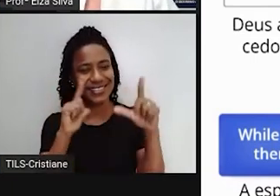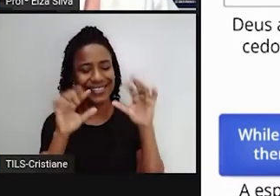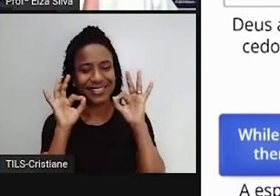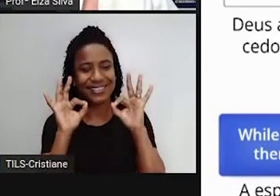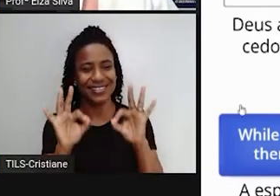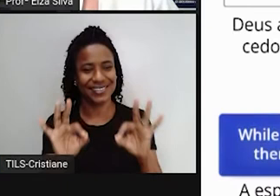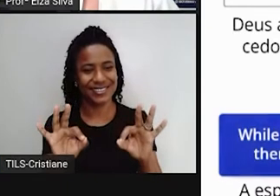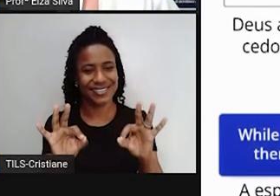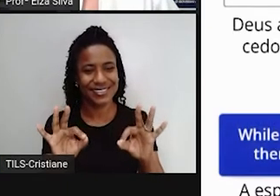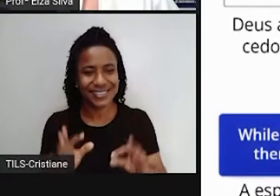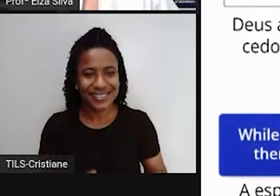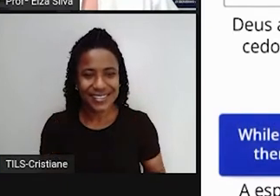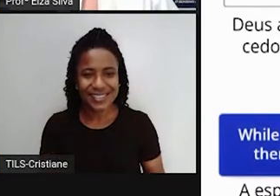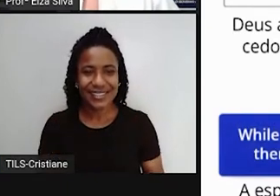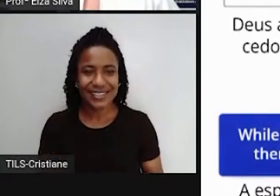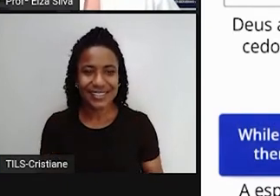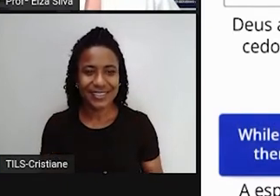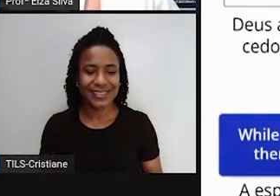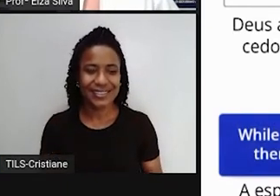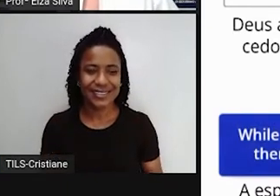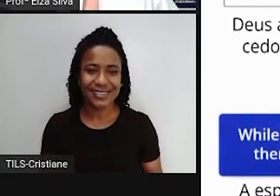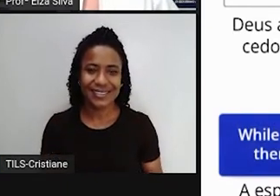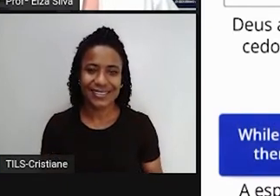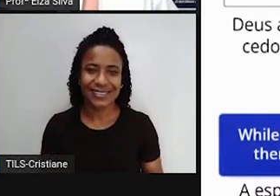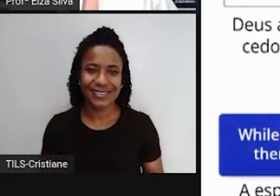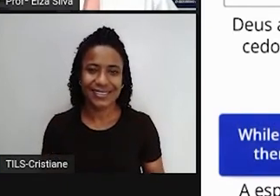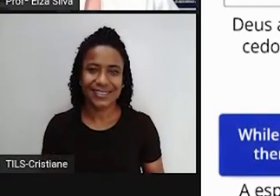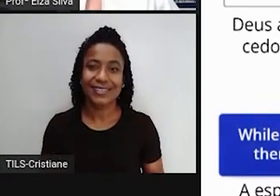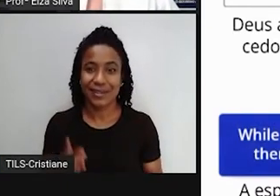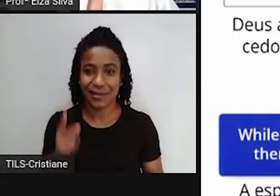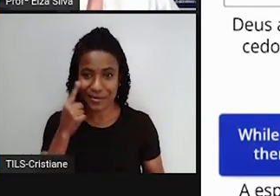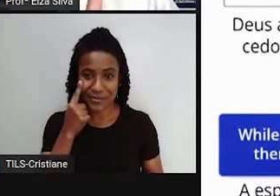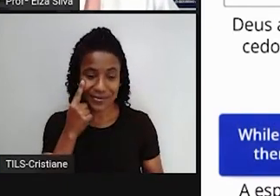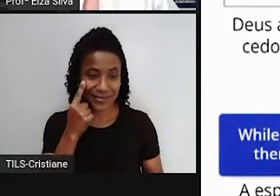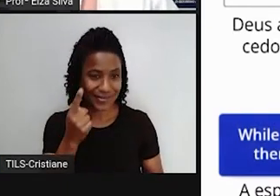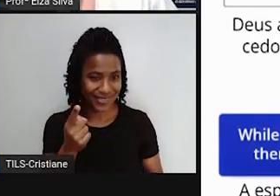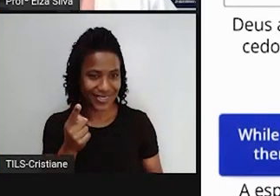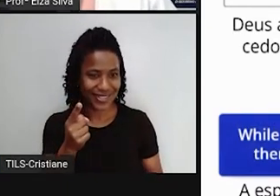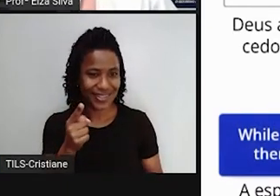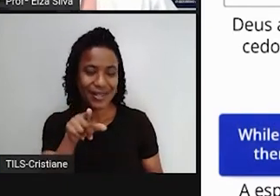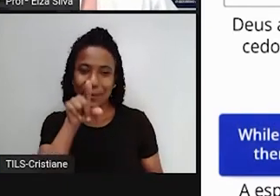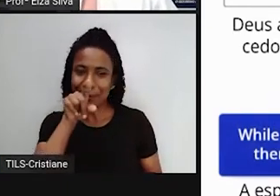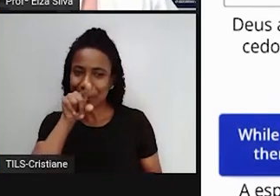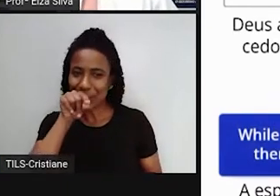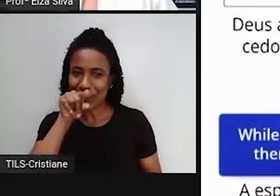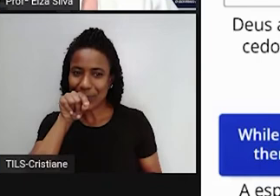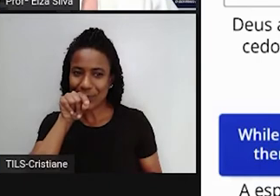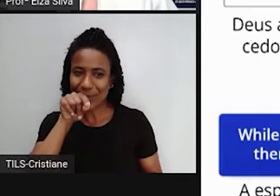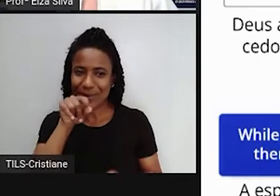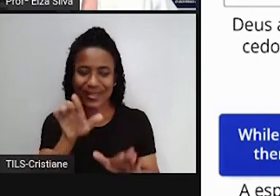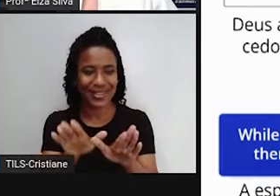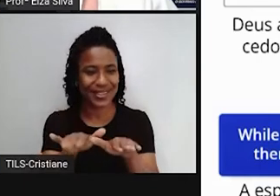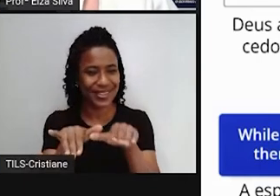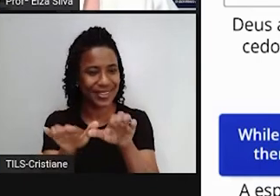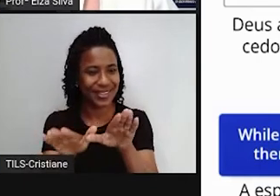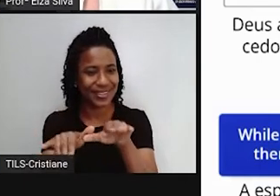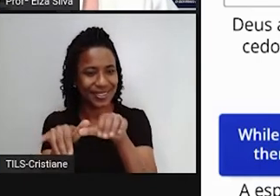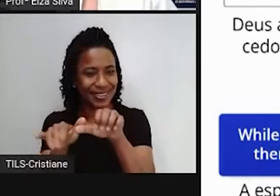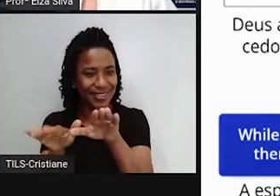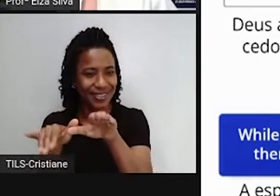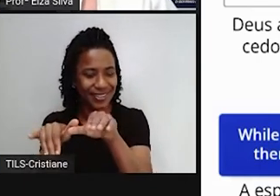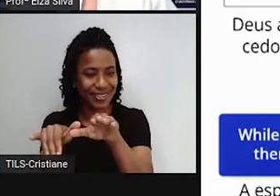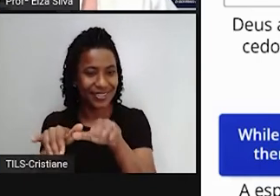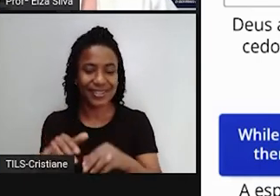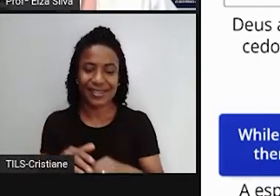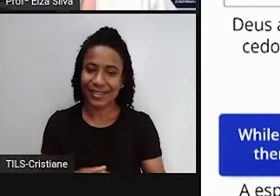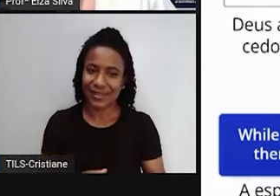go. Birds, olha os pássaros aqui aparecendo. Birds of a feather flock